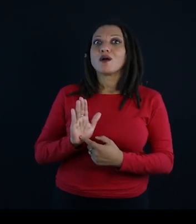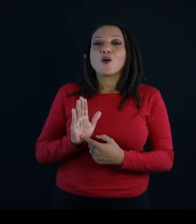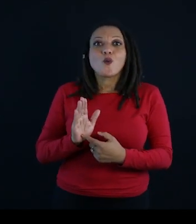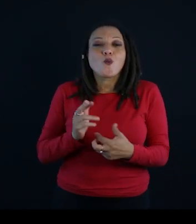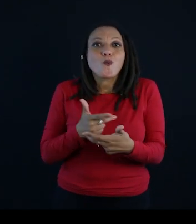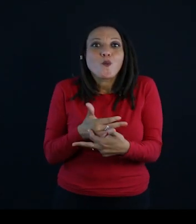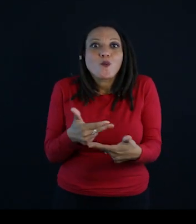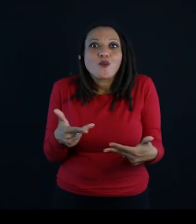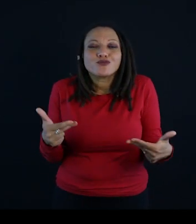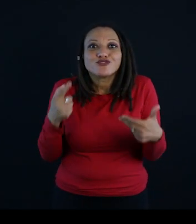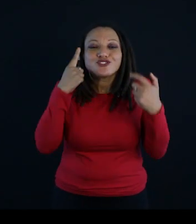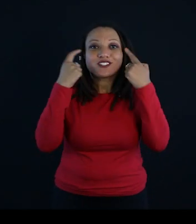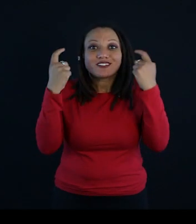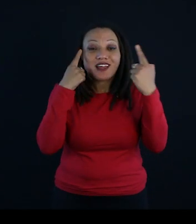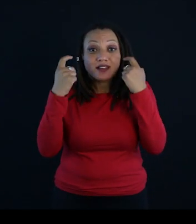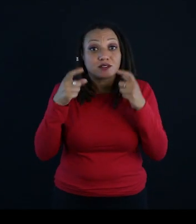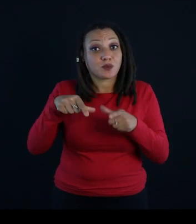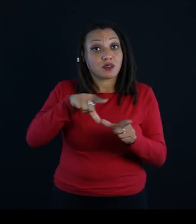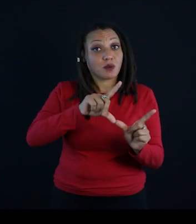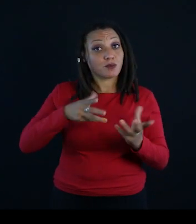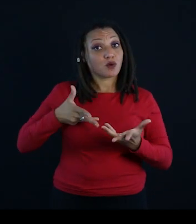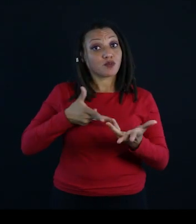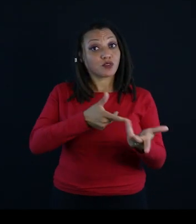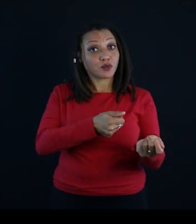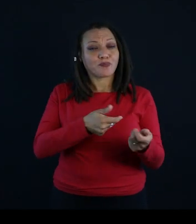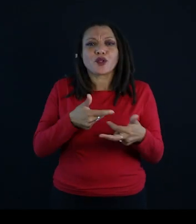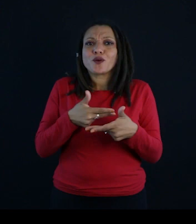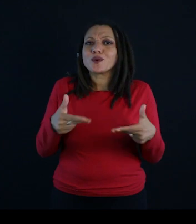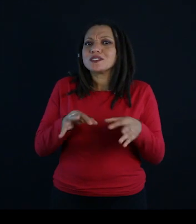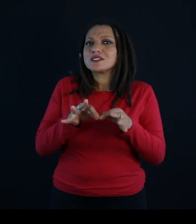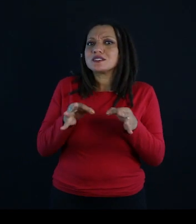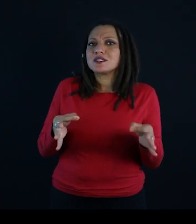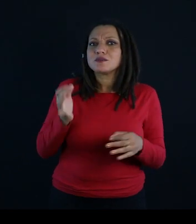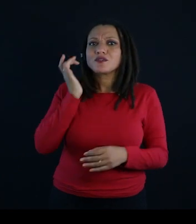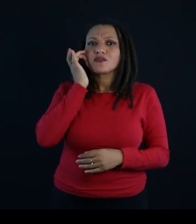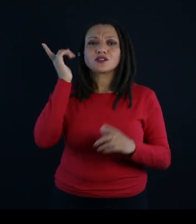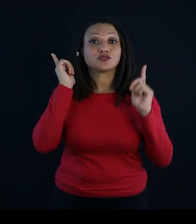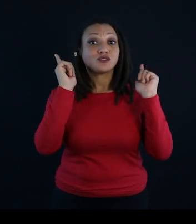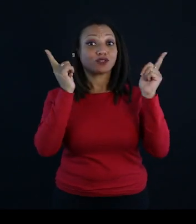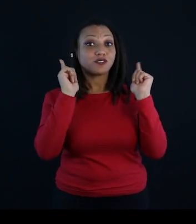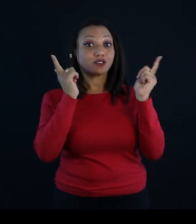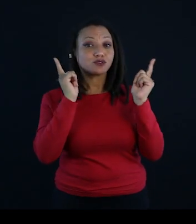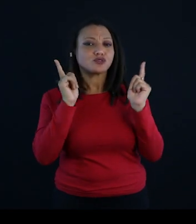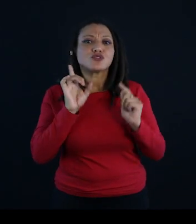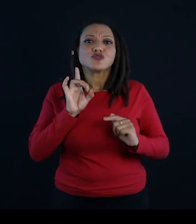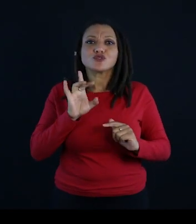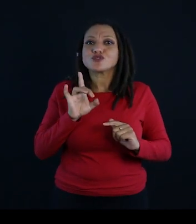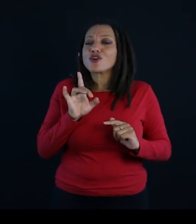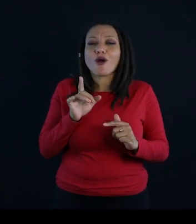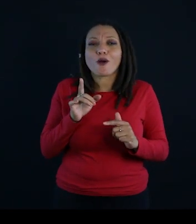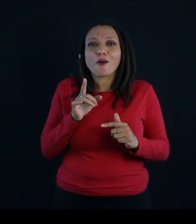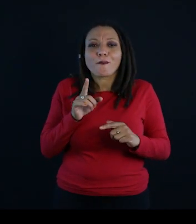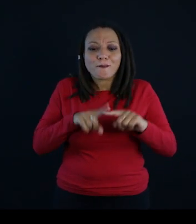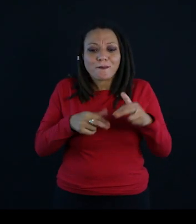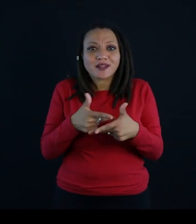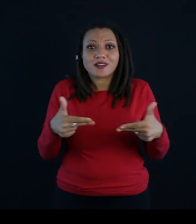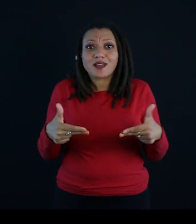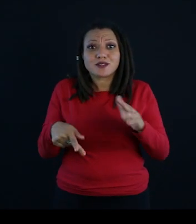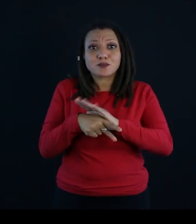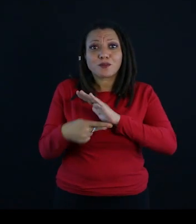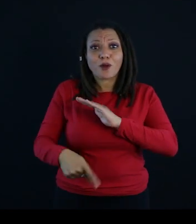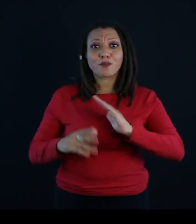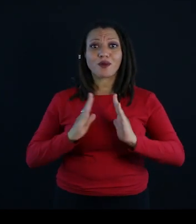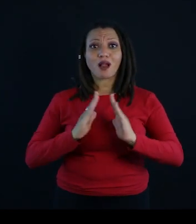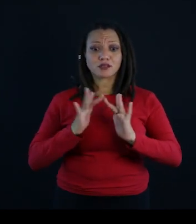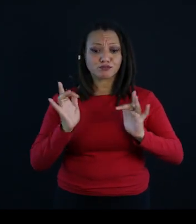Cultural, um monte de ideias simples, fáceis e muito divertidas para fazer só usando material de reuso e coisas que a gente já tem